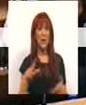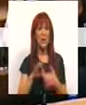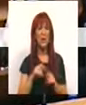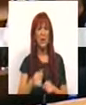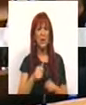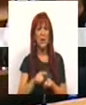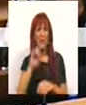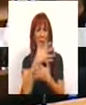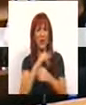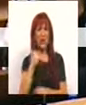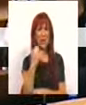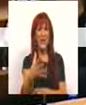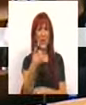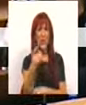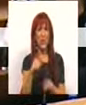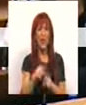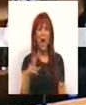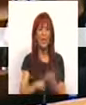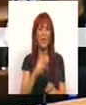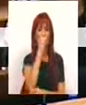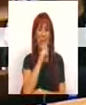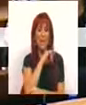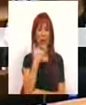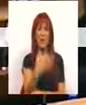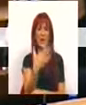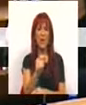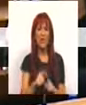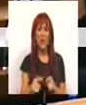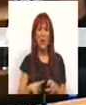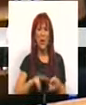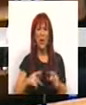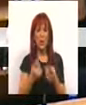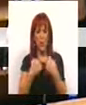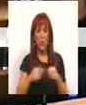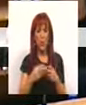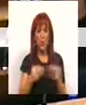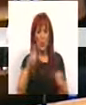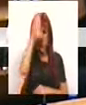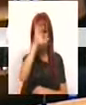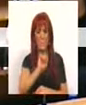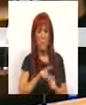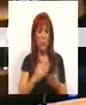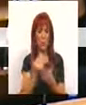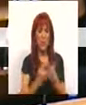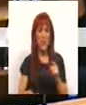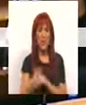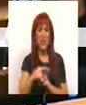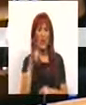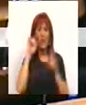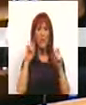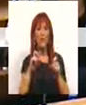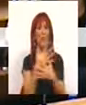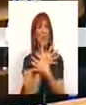os incêndios de 2016, aprovou em maio de 2017 uma resolução do Conselho de Ministros sobre o Programa Nacional de Fogo